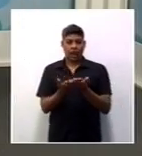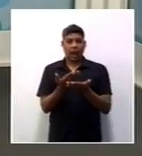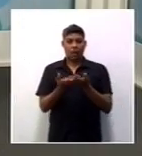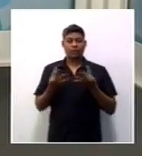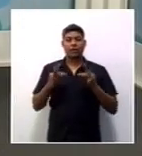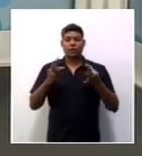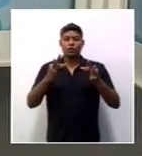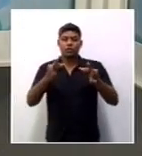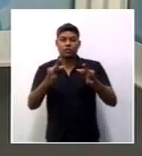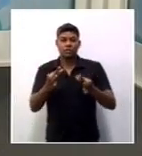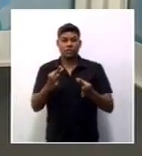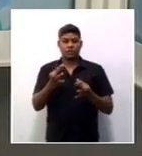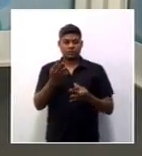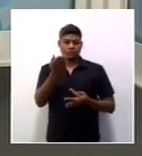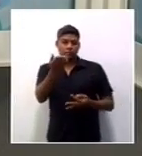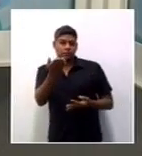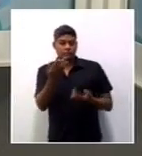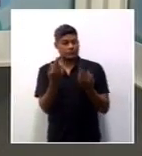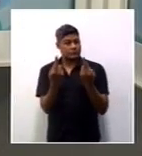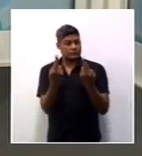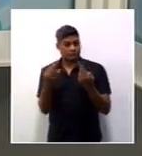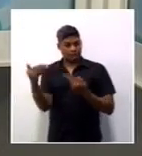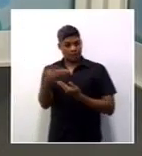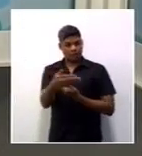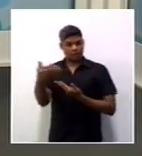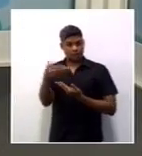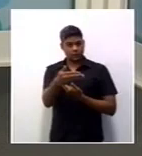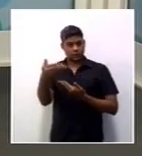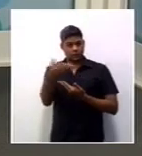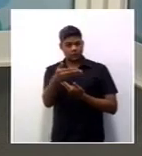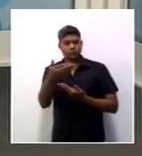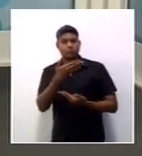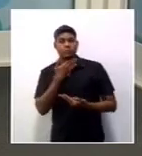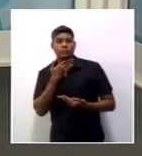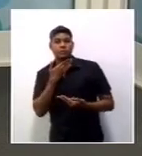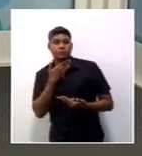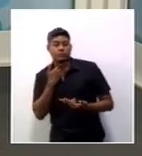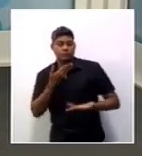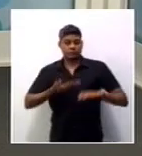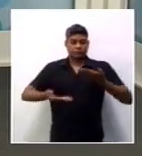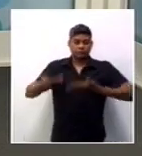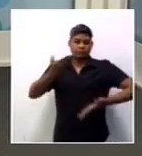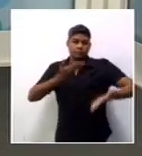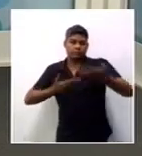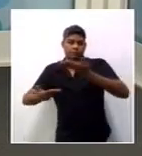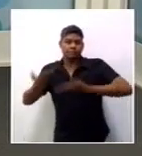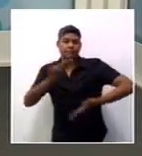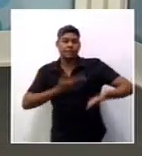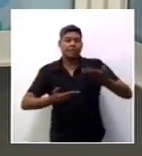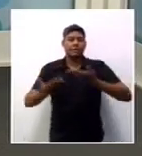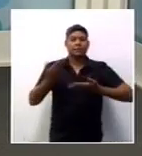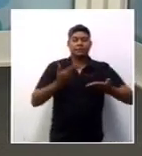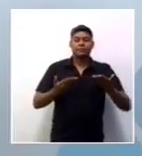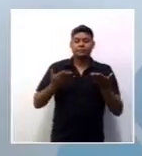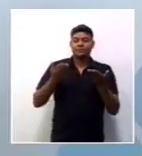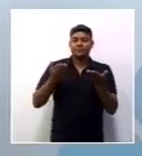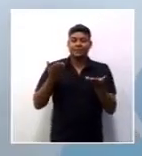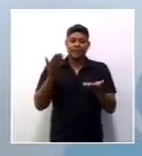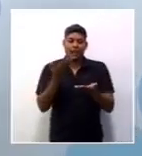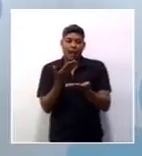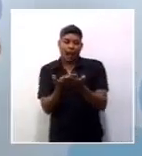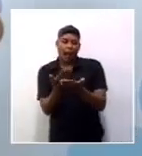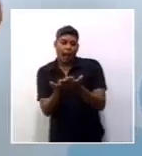vocês. E espero que vocês participem bastante aqui no chat. A nossa intenção é que vocês interajam, como se fosse realmente uma sala de